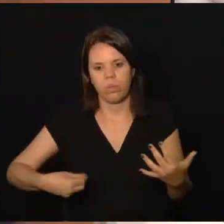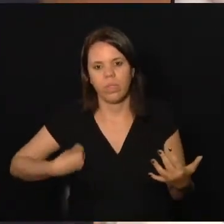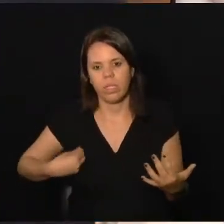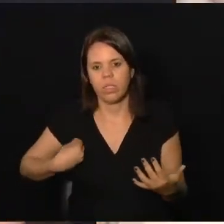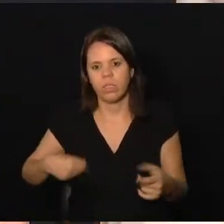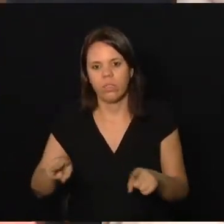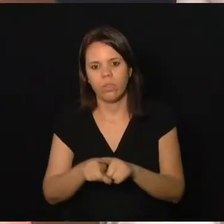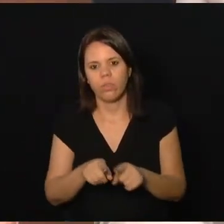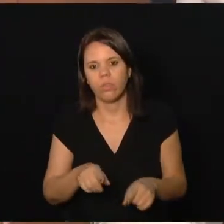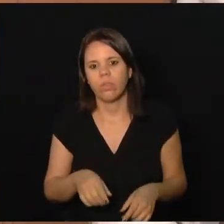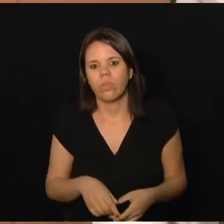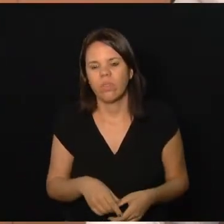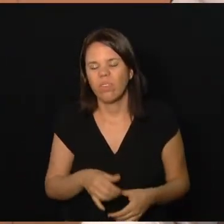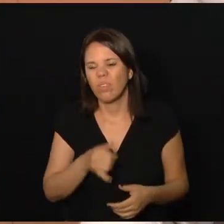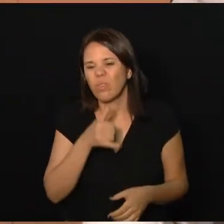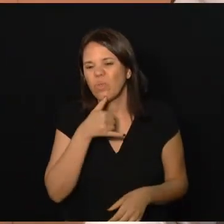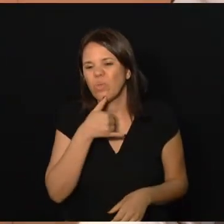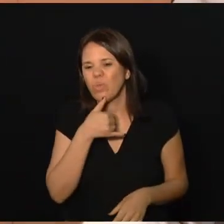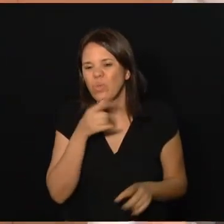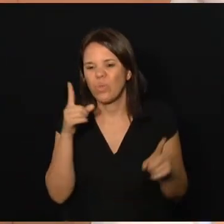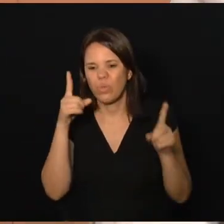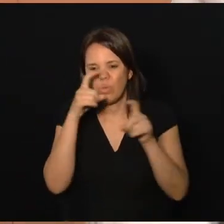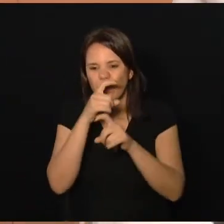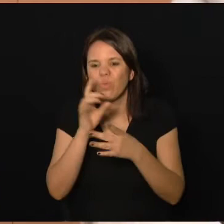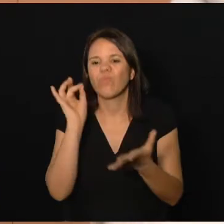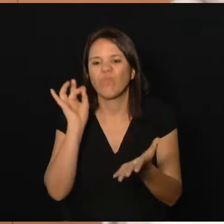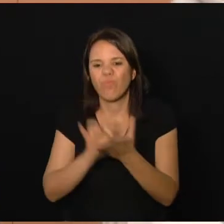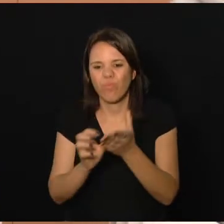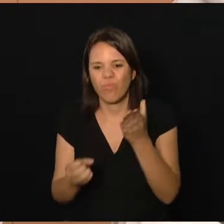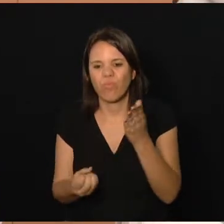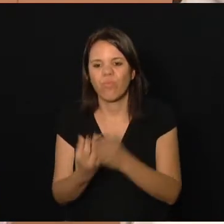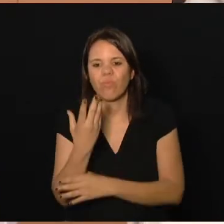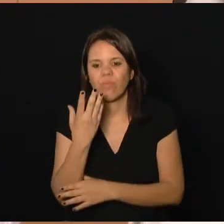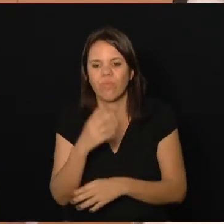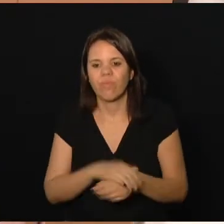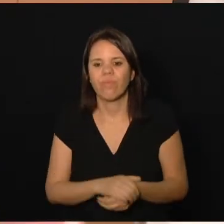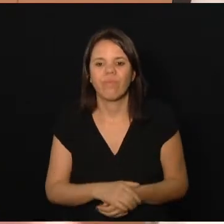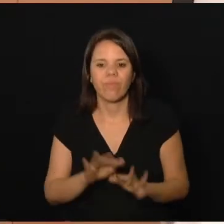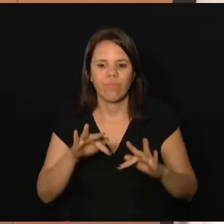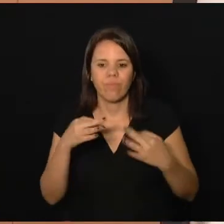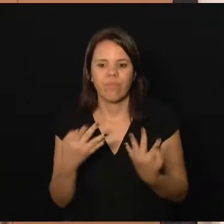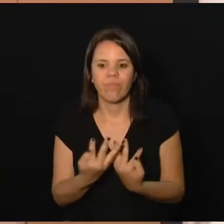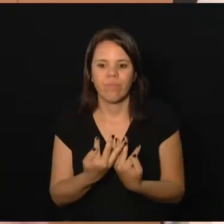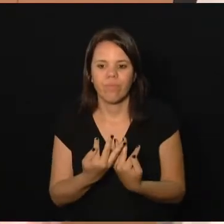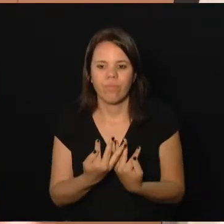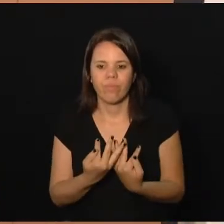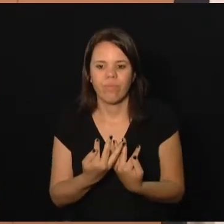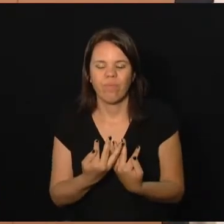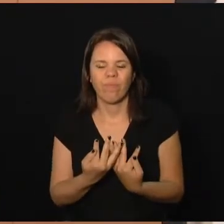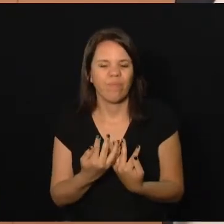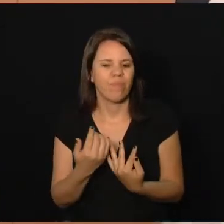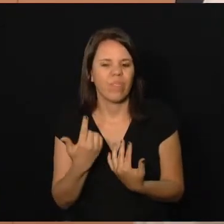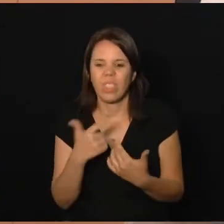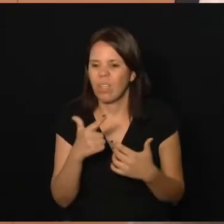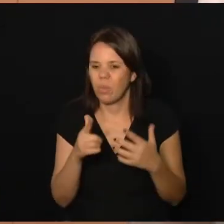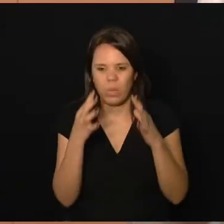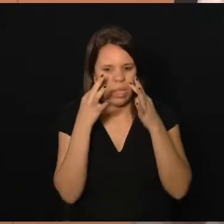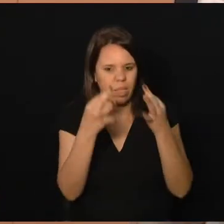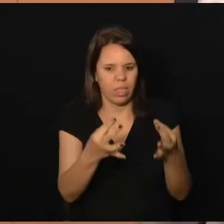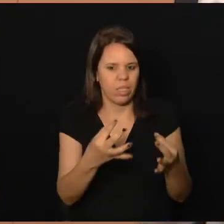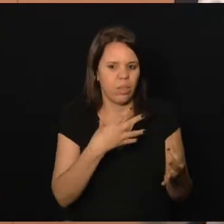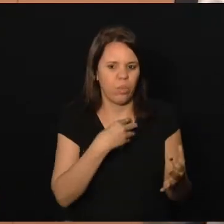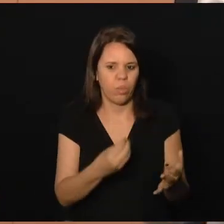essa triste e dura realidade que é a questão da família disfuncional, né?